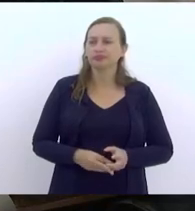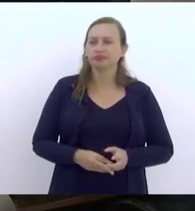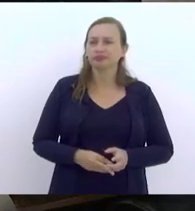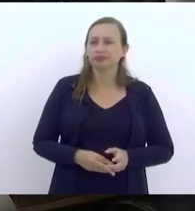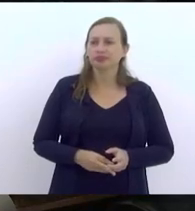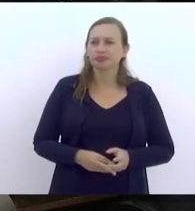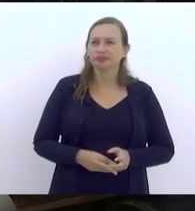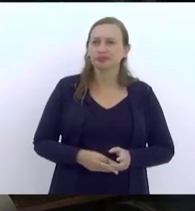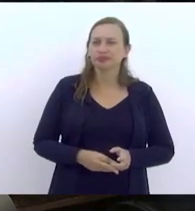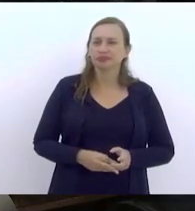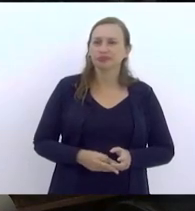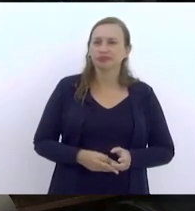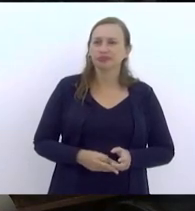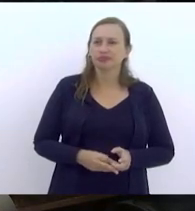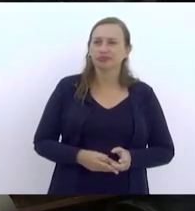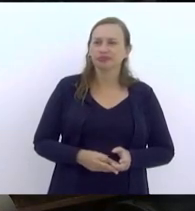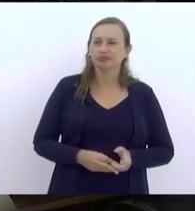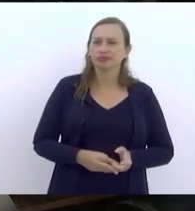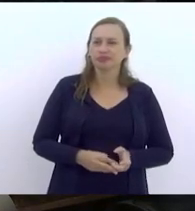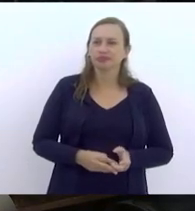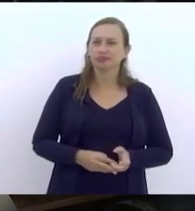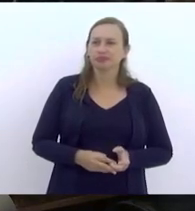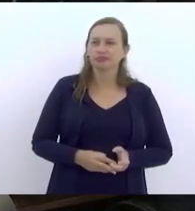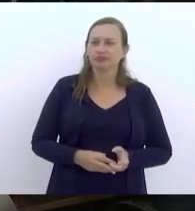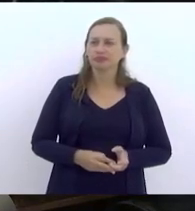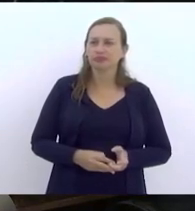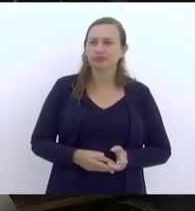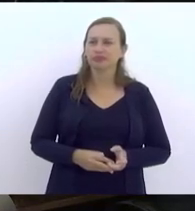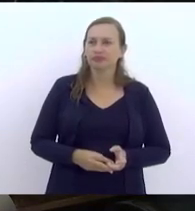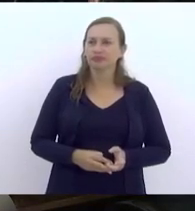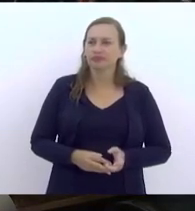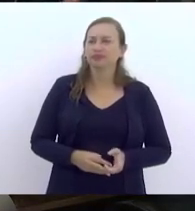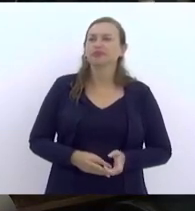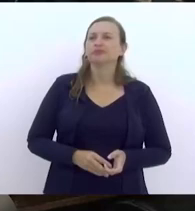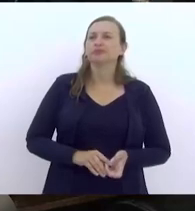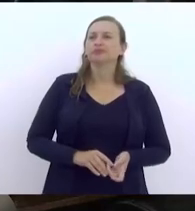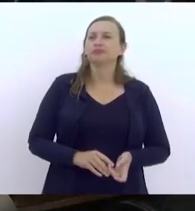A gente chama o presidente da CCJ.